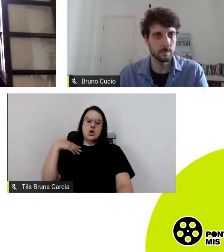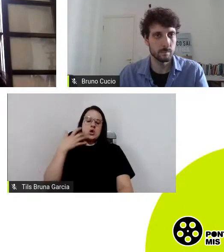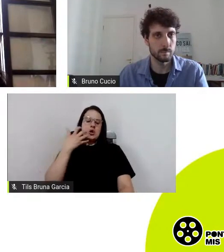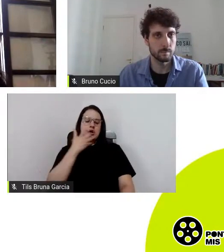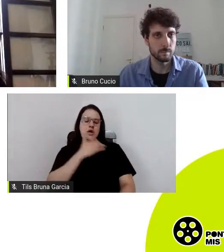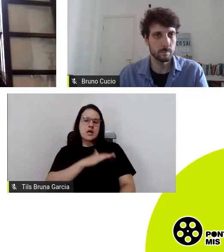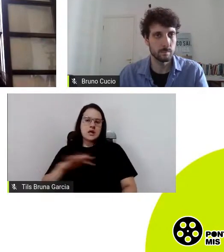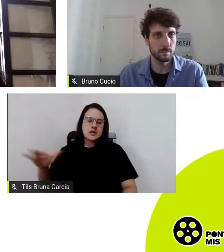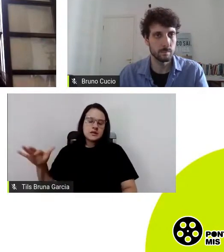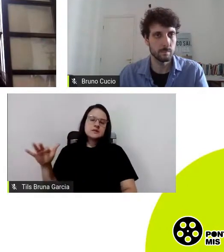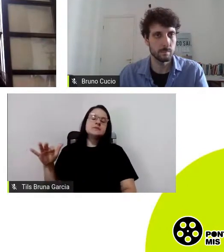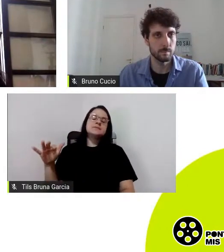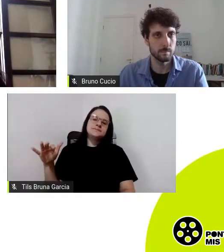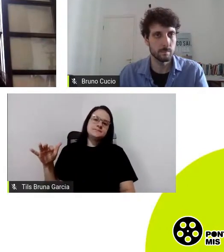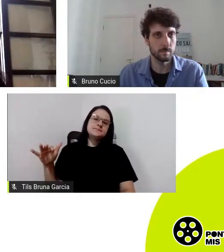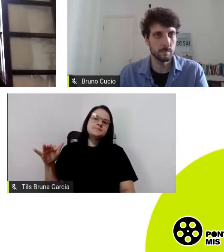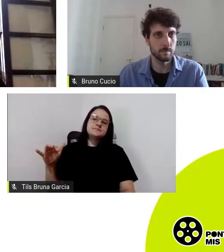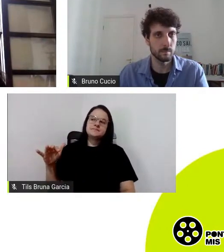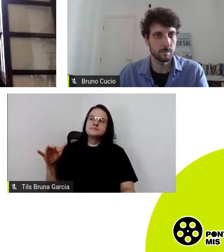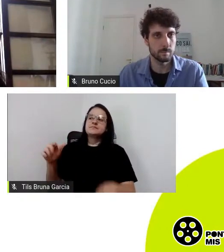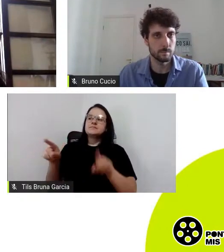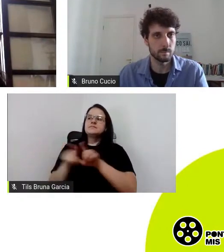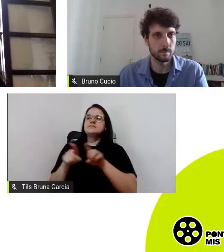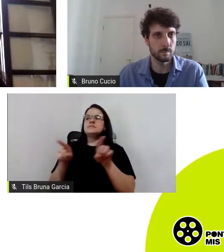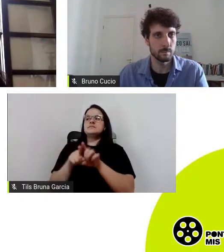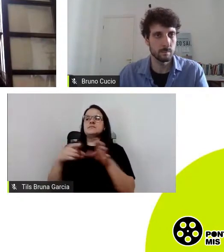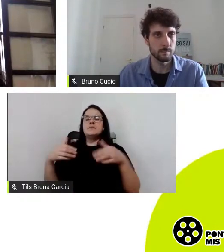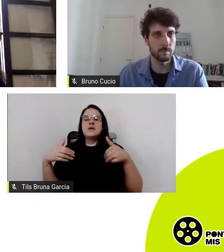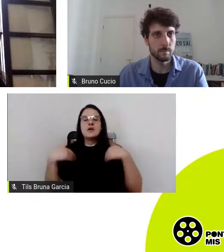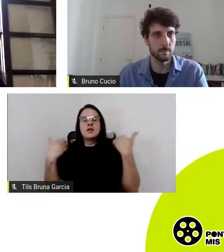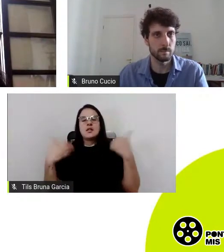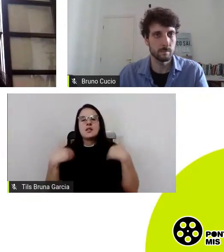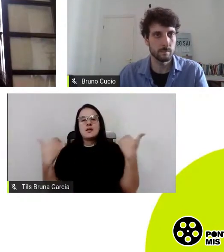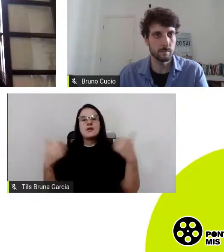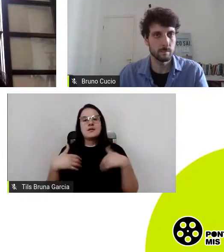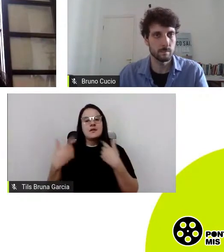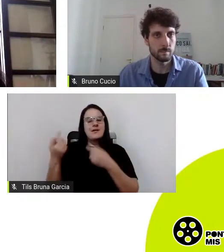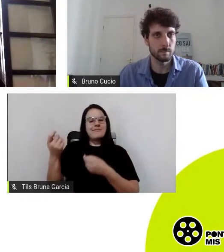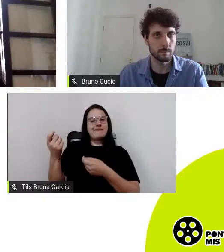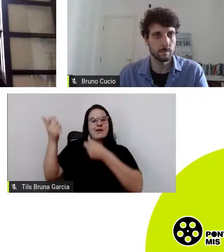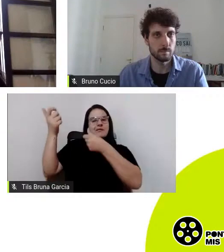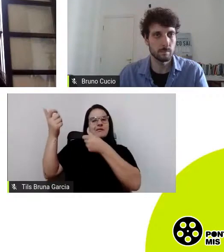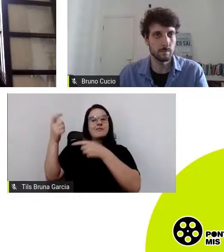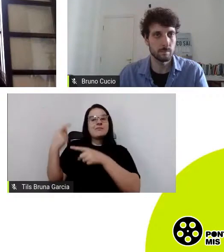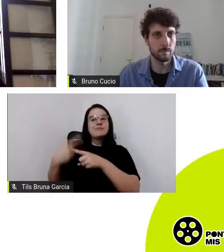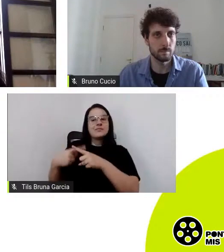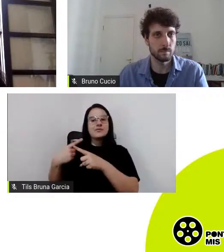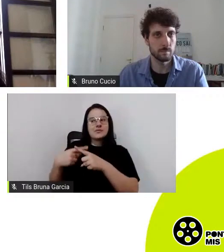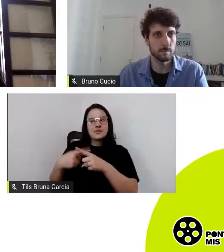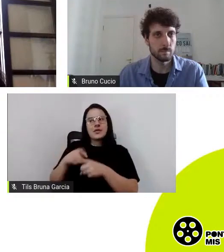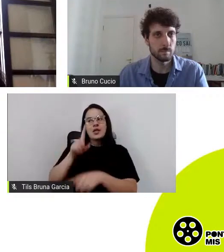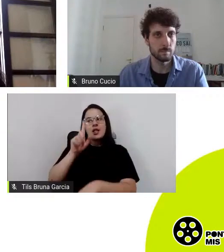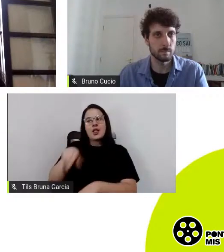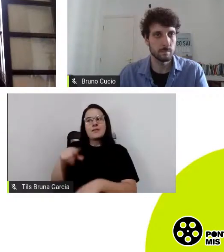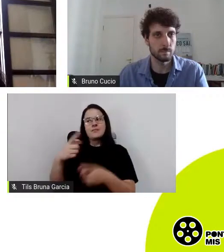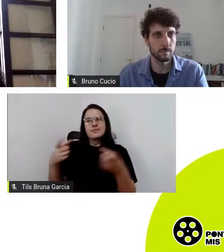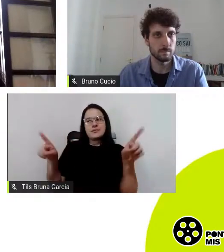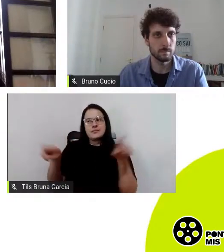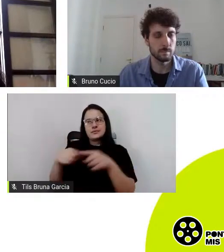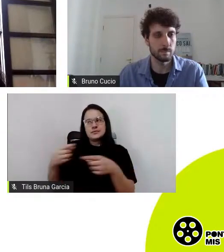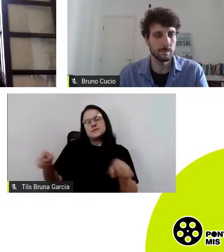assim, e uma alegria também para o fim de ano, porque é música e é animado e é muito bom o